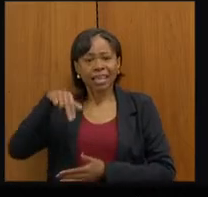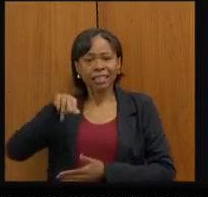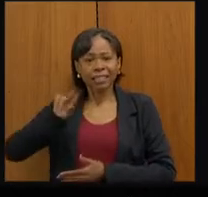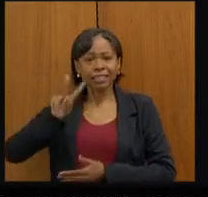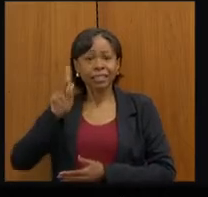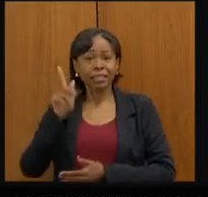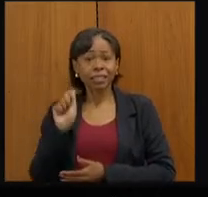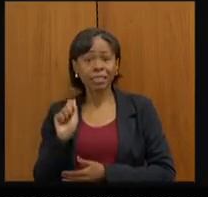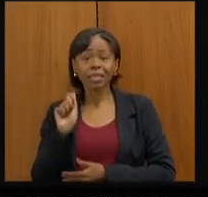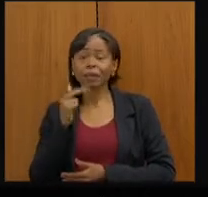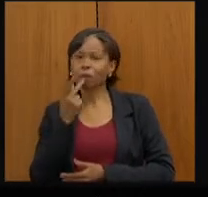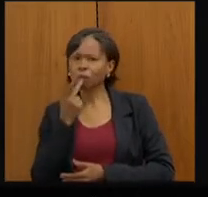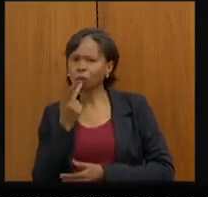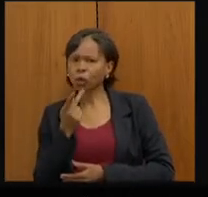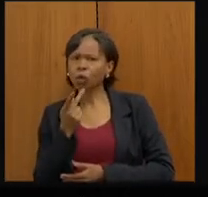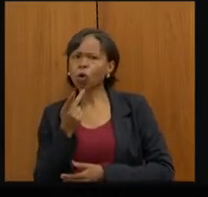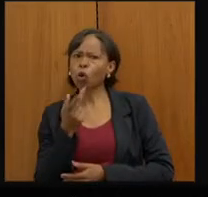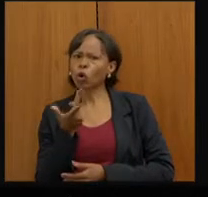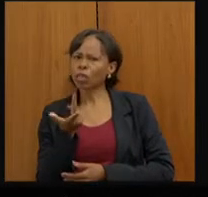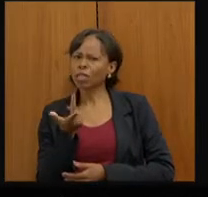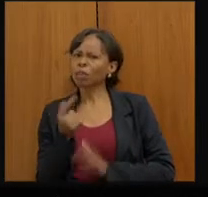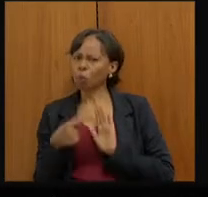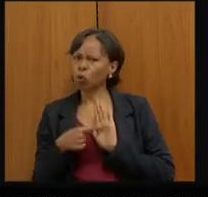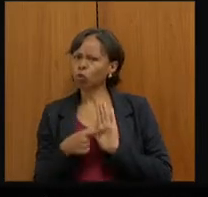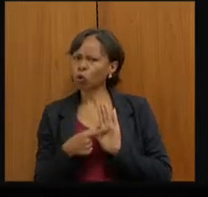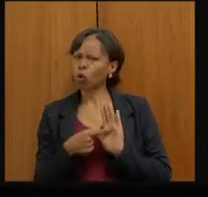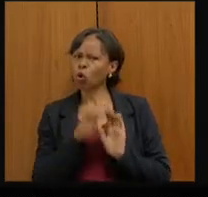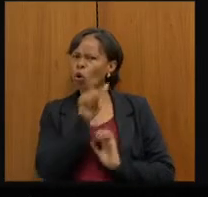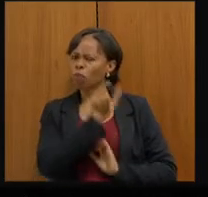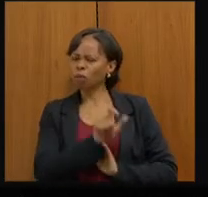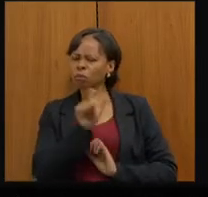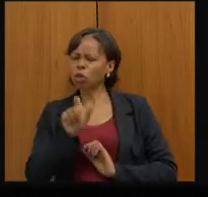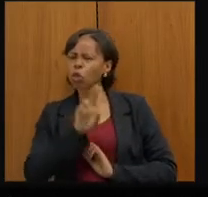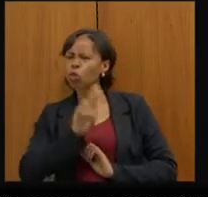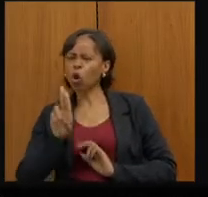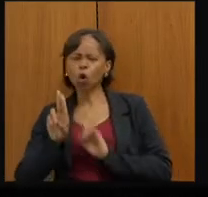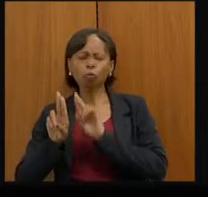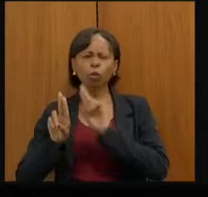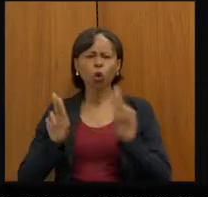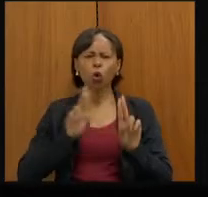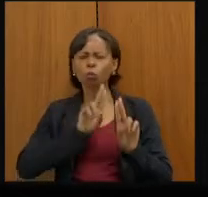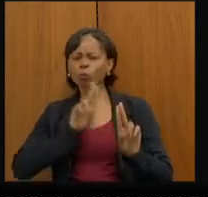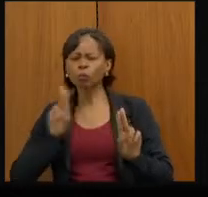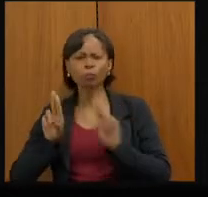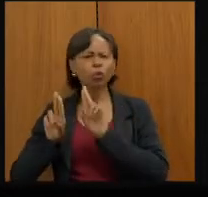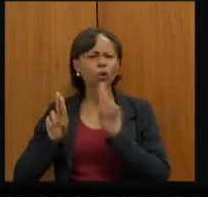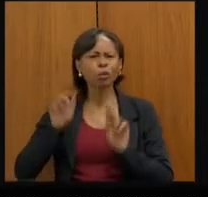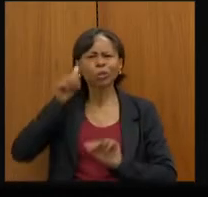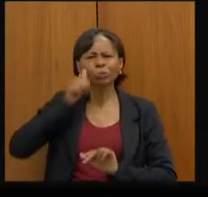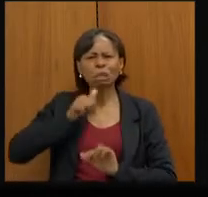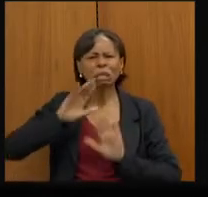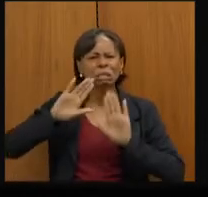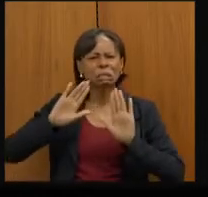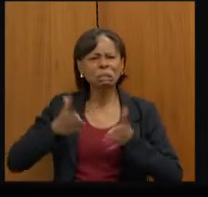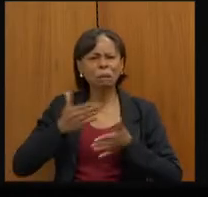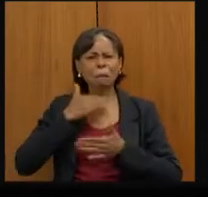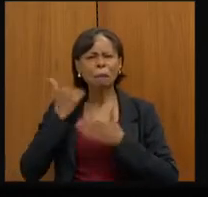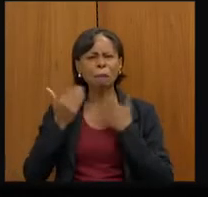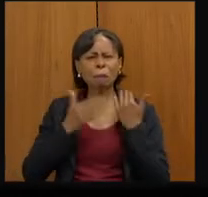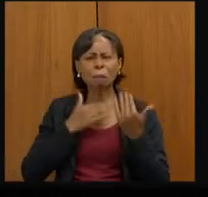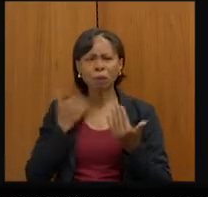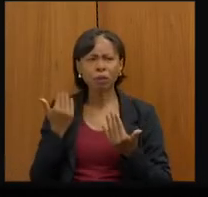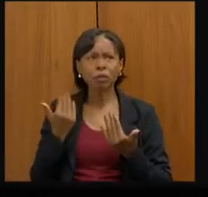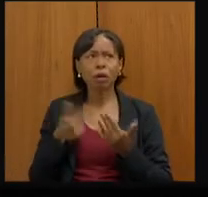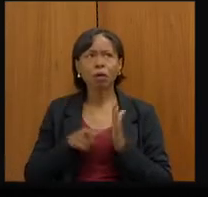trás do nome de mulheres mortas eu ainda ontem como eu estava com promotores de justiças é de Novo